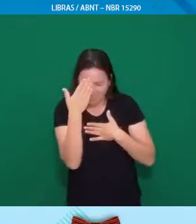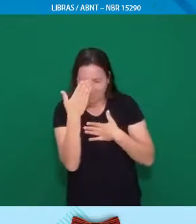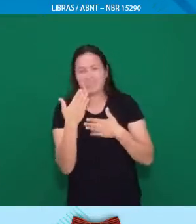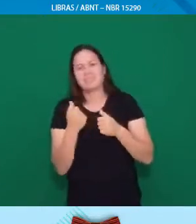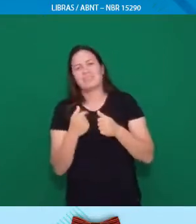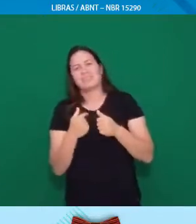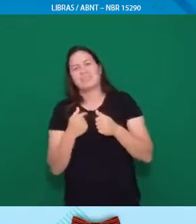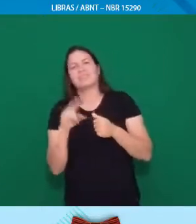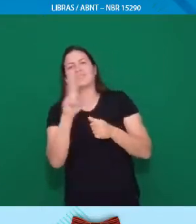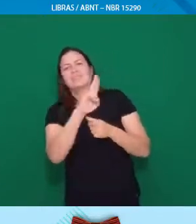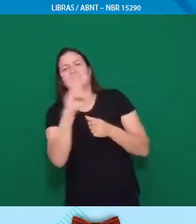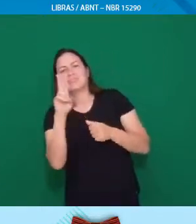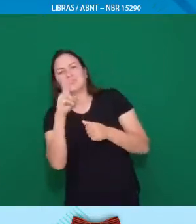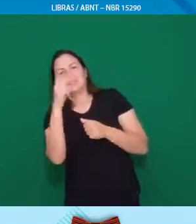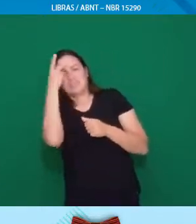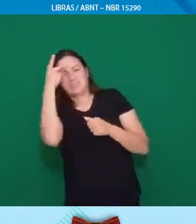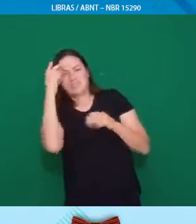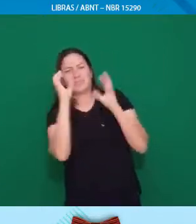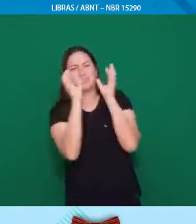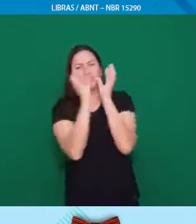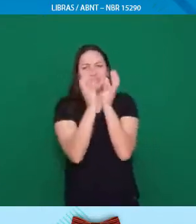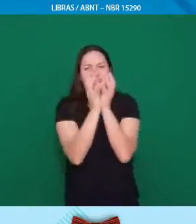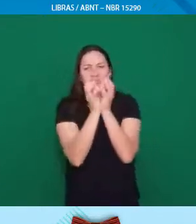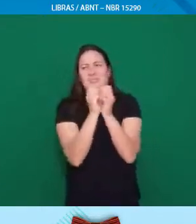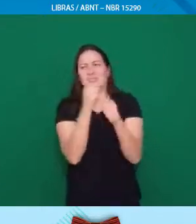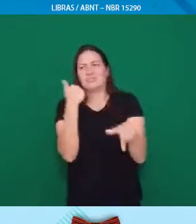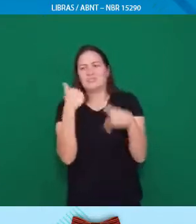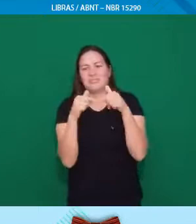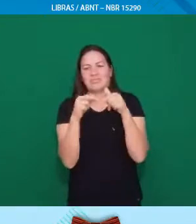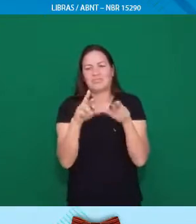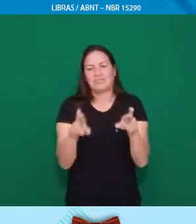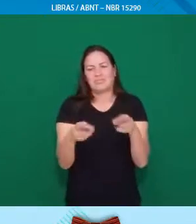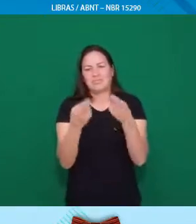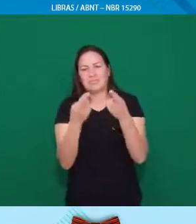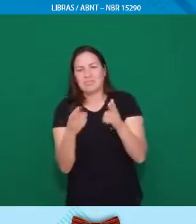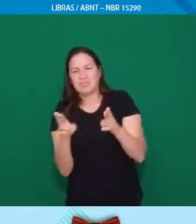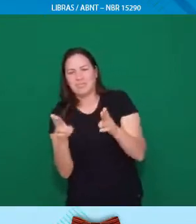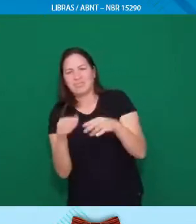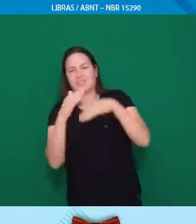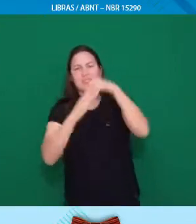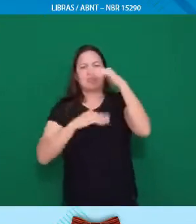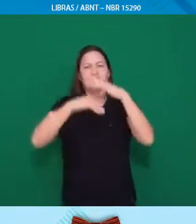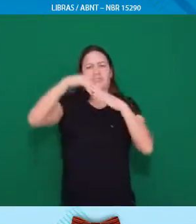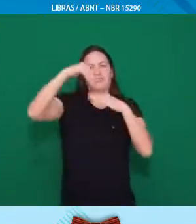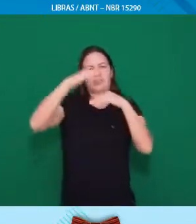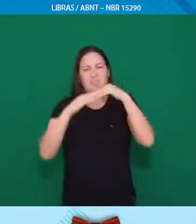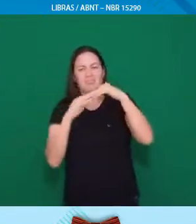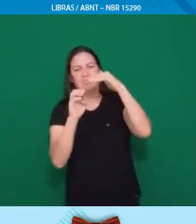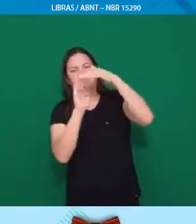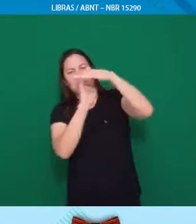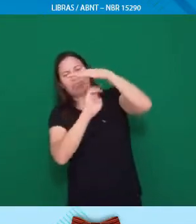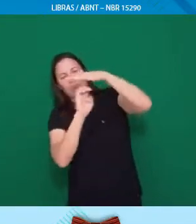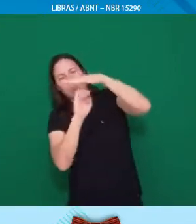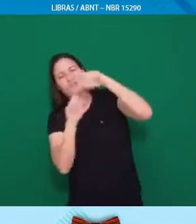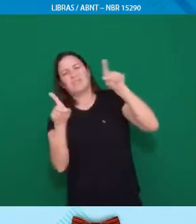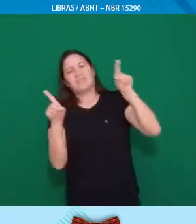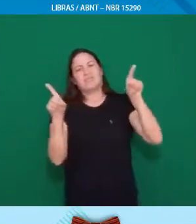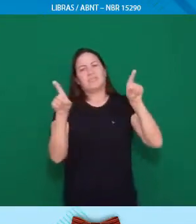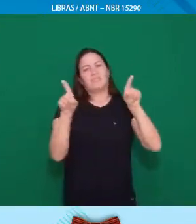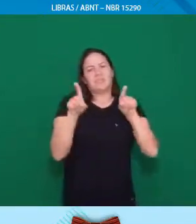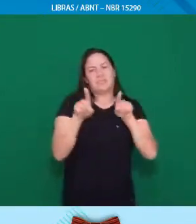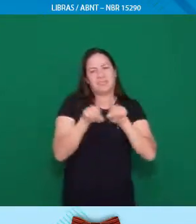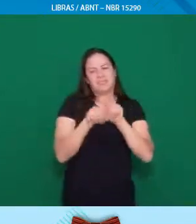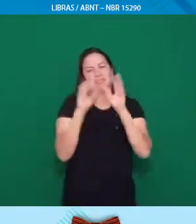por quê em nome de toda a equipe que estão lá fazendo michuim todos os funcionários da Copel envolvidos e mais